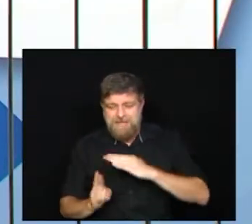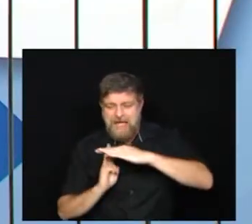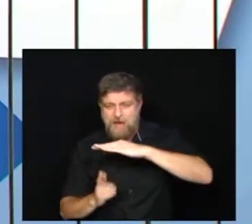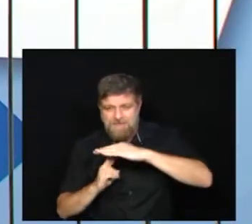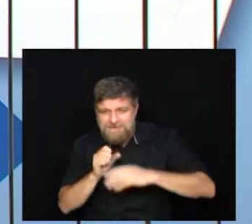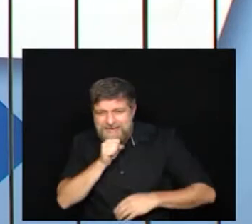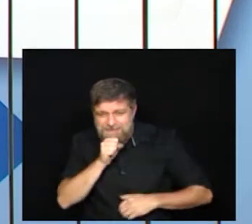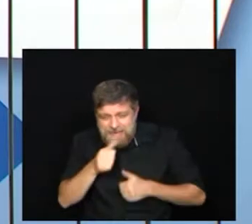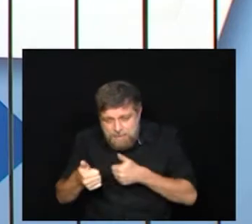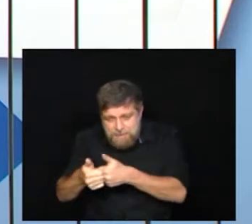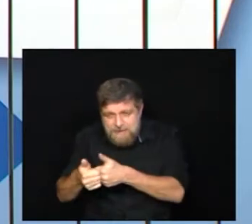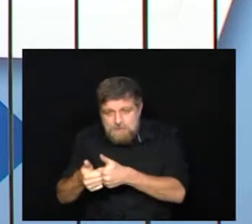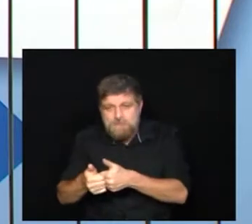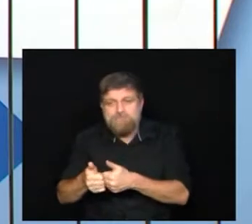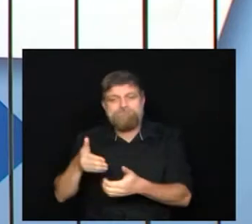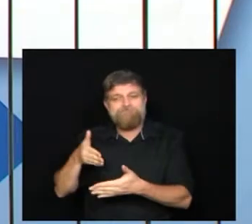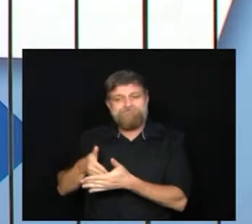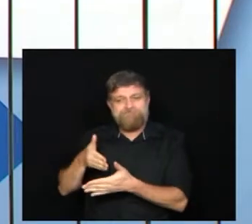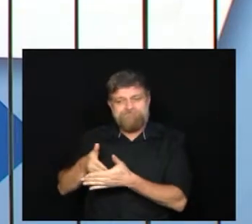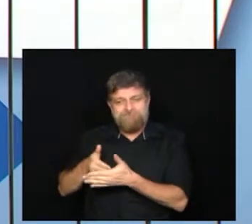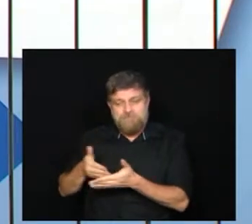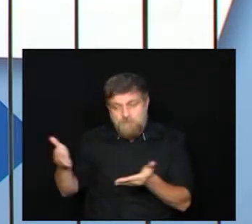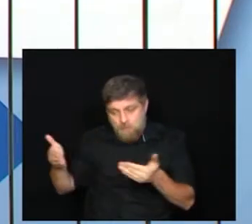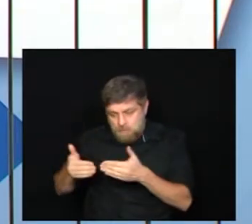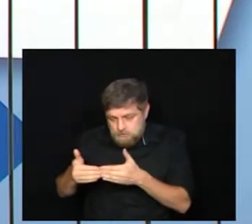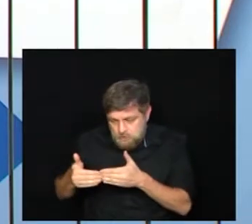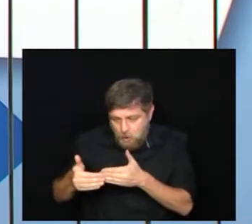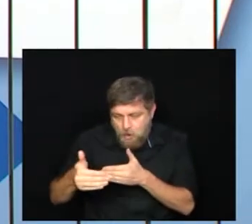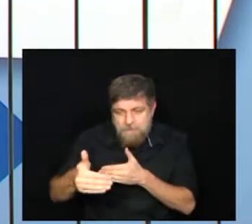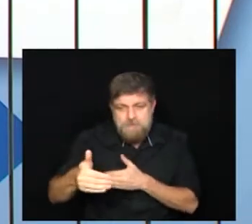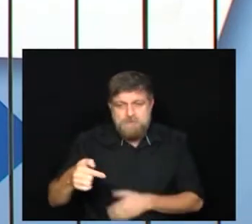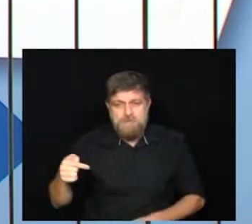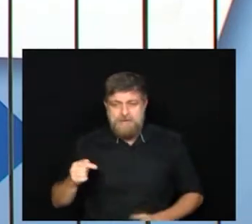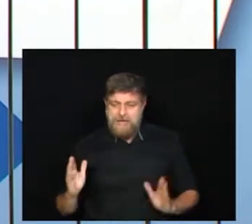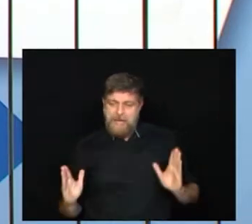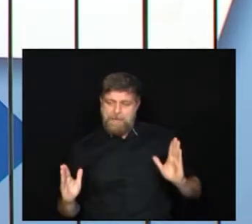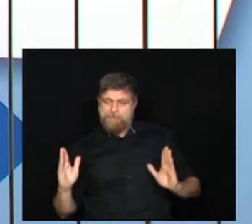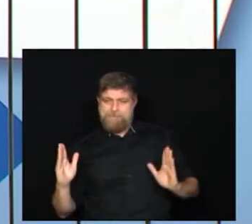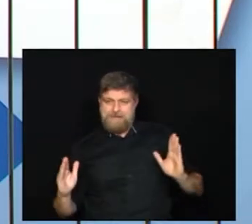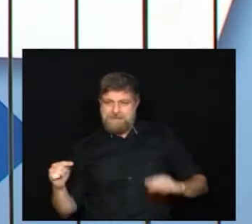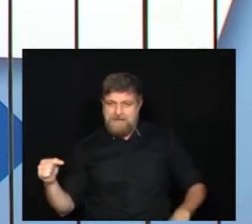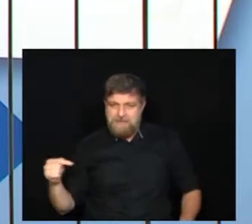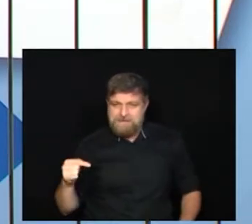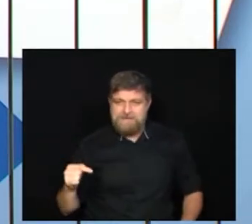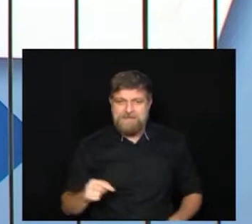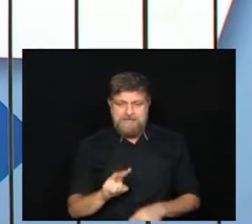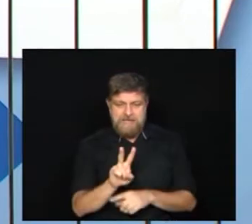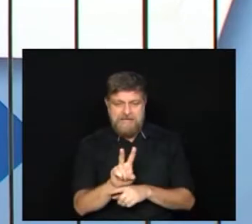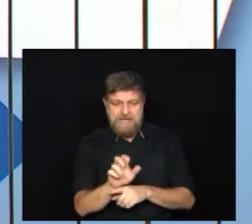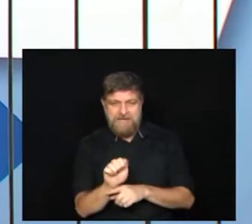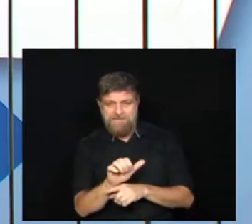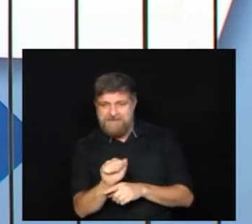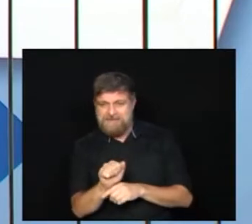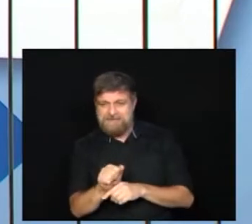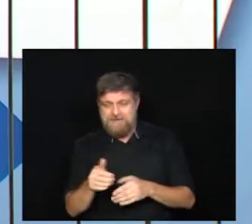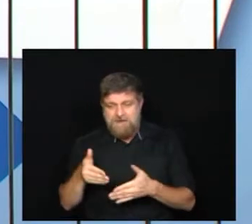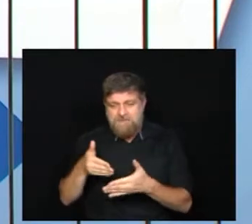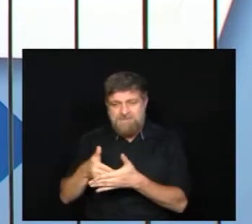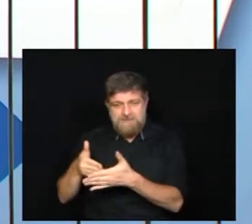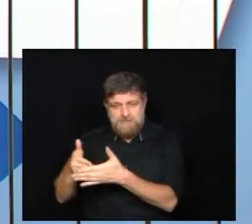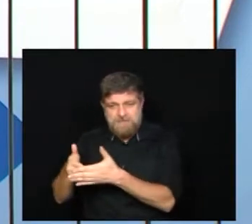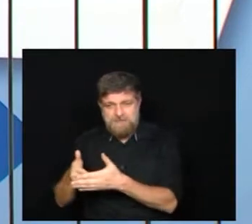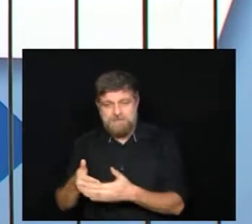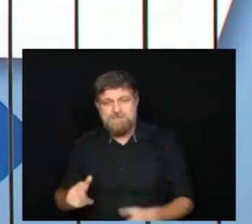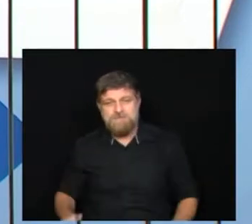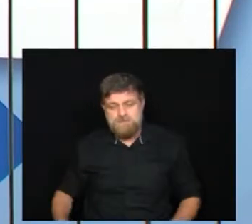Esse bloqueio já começou hoje, que são ali a reserva de vagas, um fechamento da